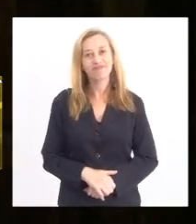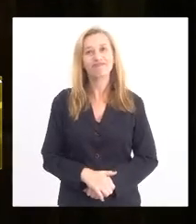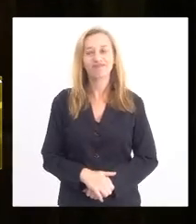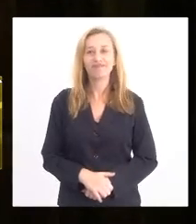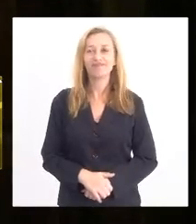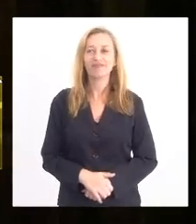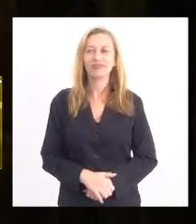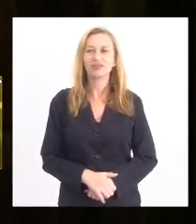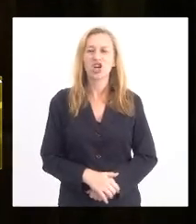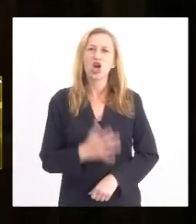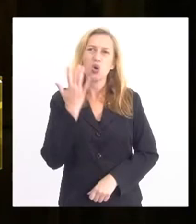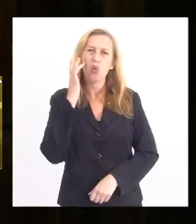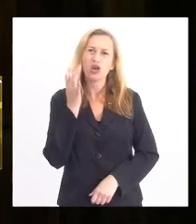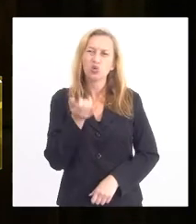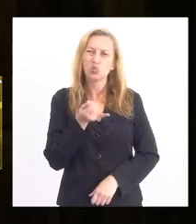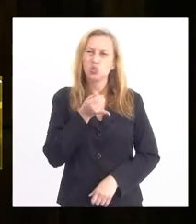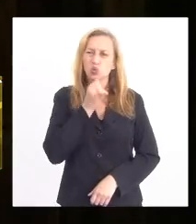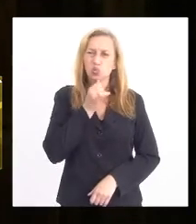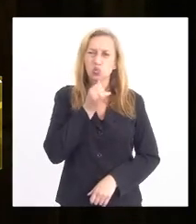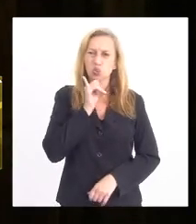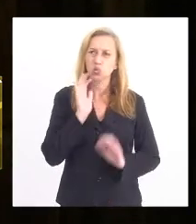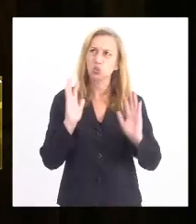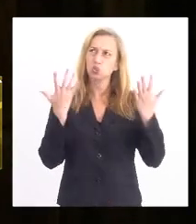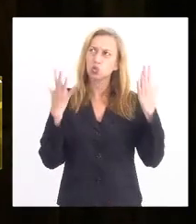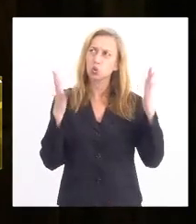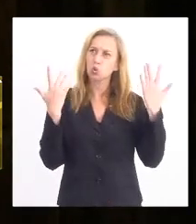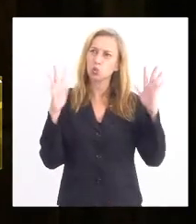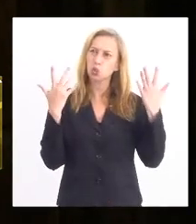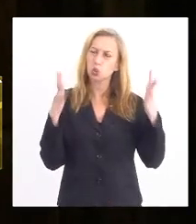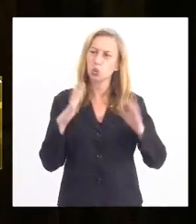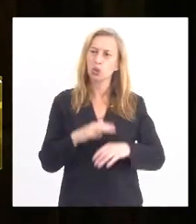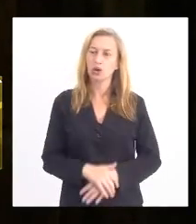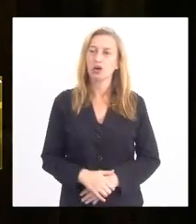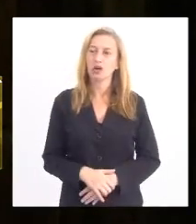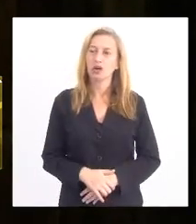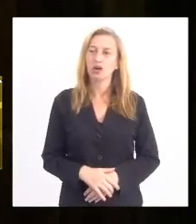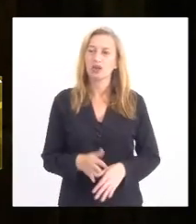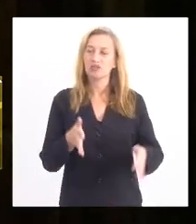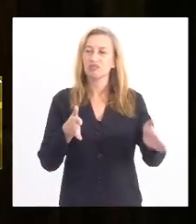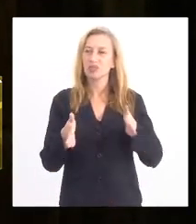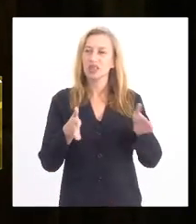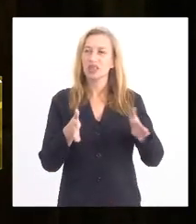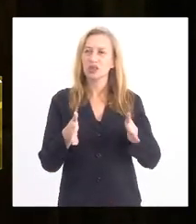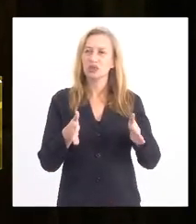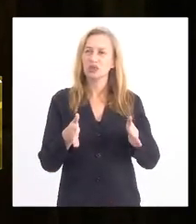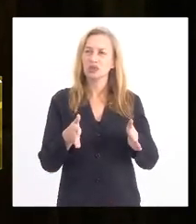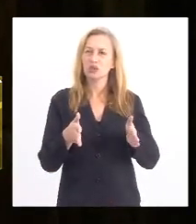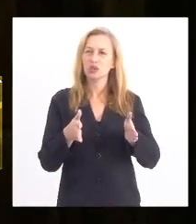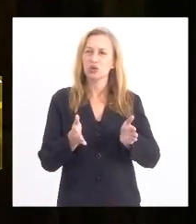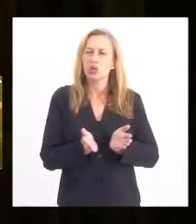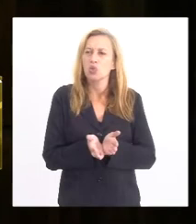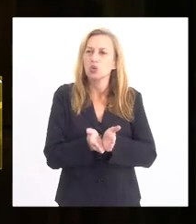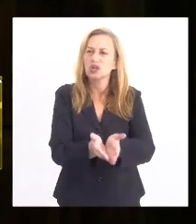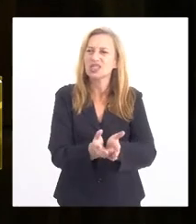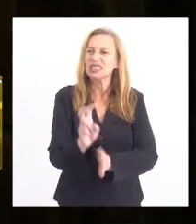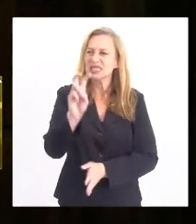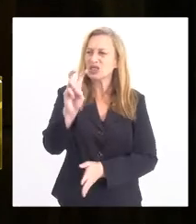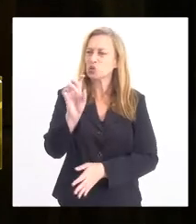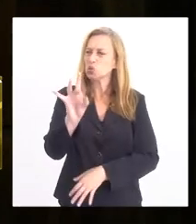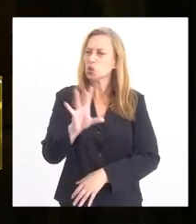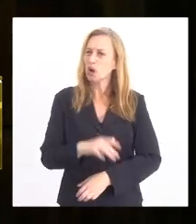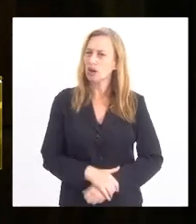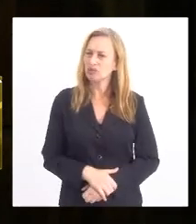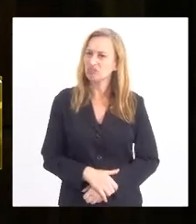e eu eu acho humilhante a gente comemorar uma temporada de Cruzeiro e com cinco navios que era para ter 50